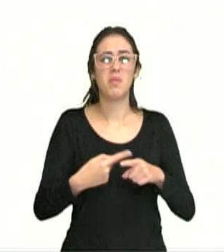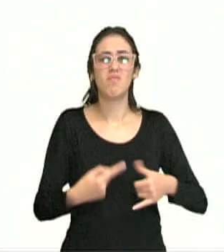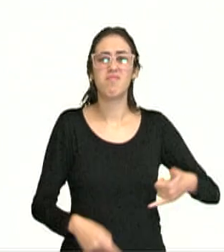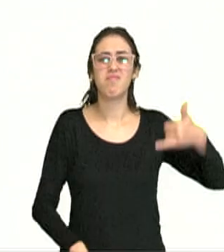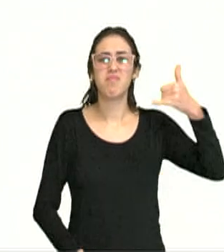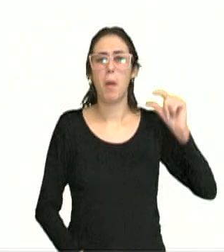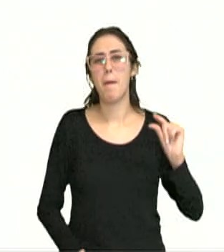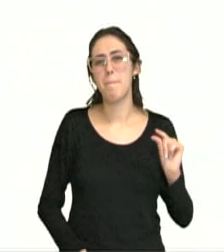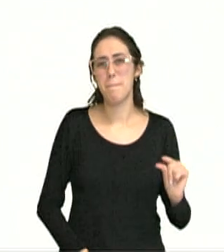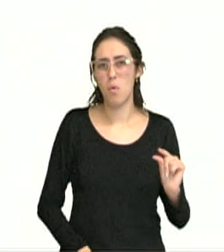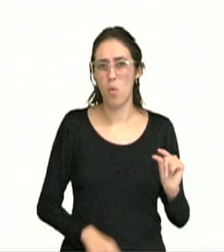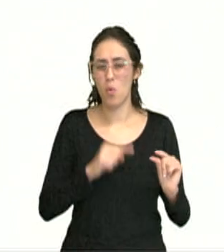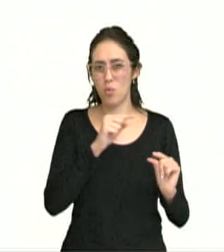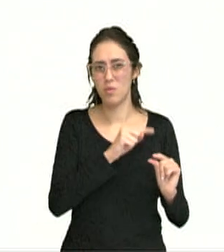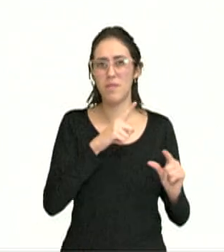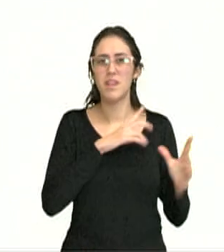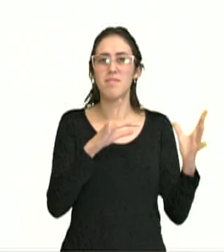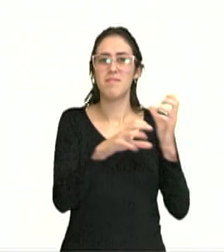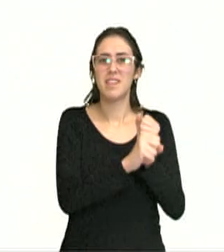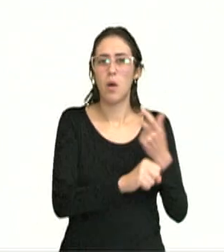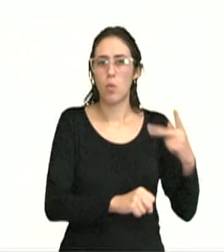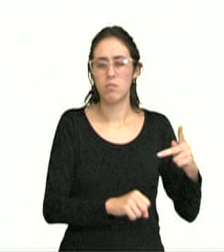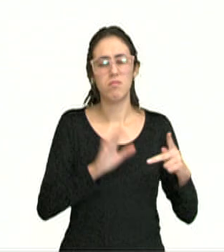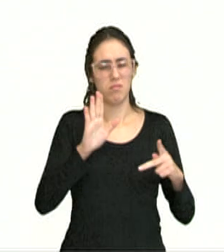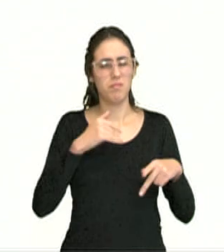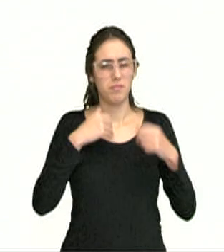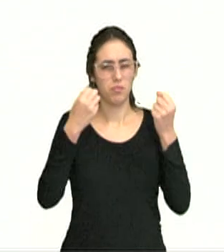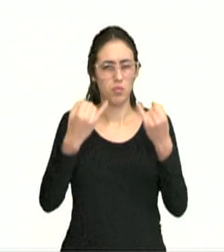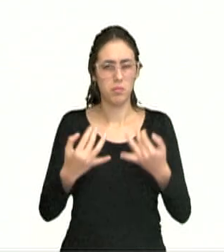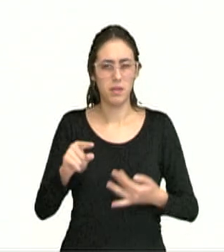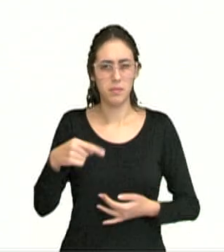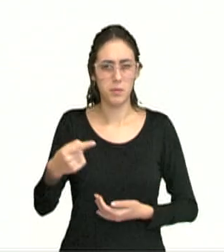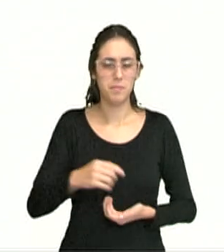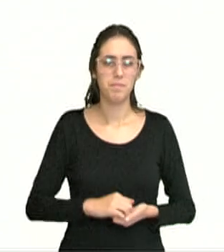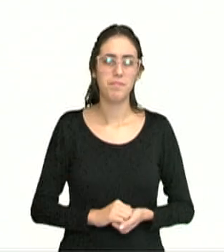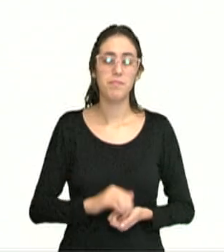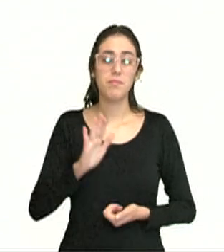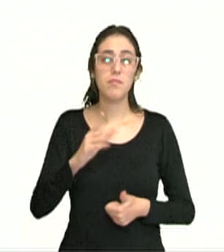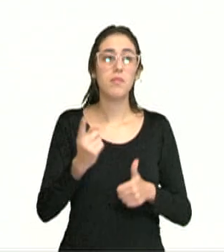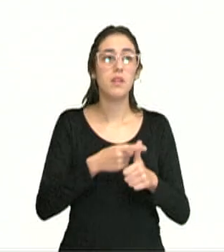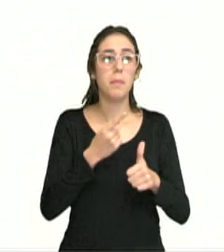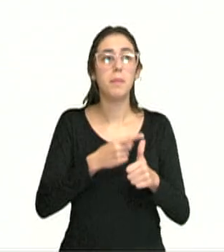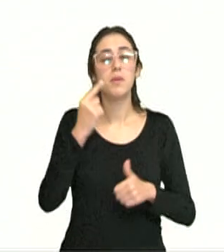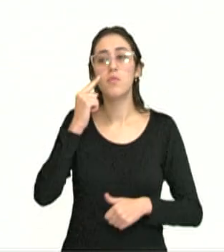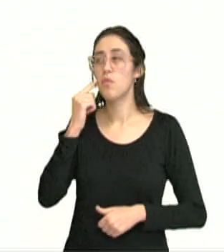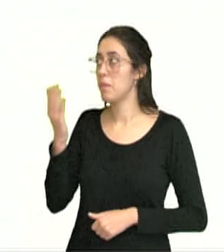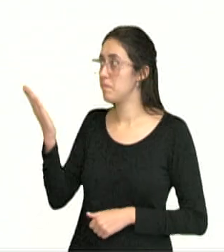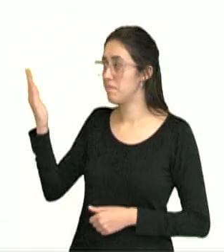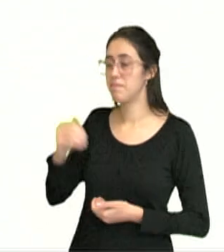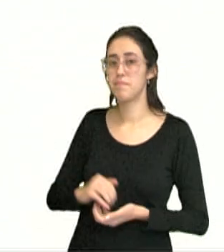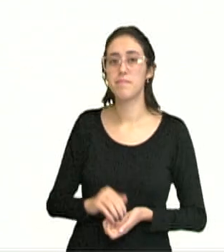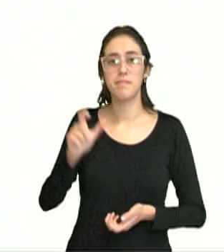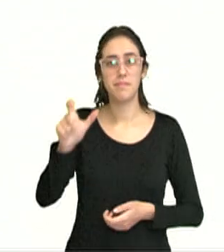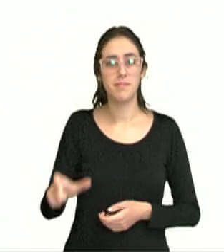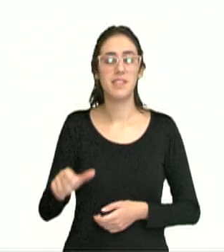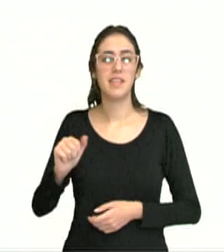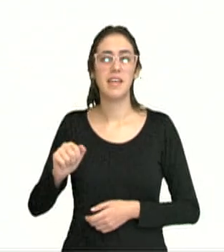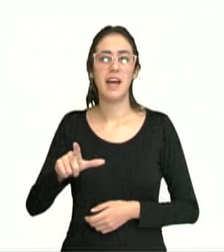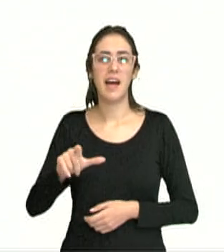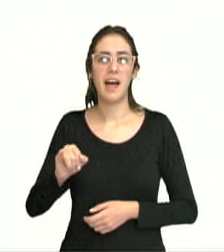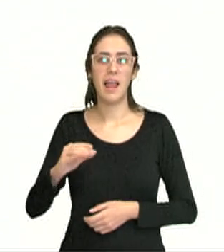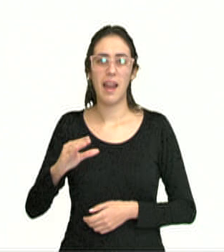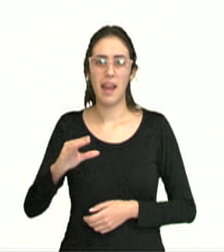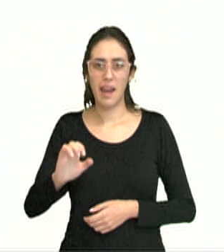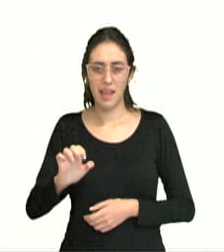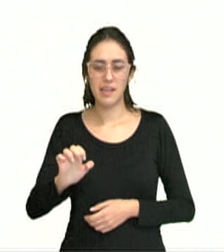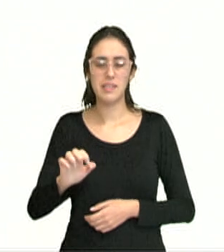do cálculo do rendimento. A gente já vai falar sobre isso. Primeiro vamos ver esse caso aqui da Alice. A Alice cursa